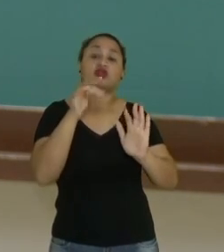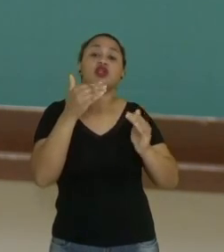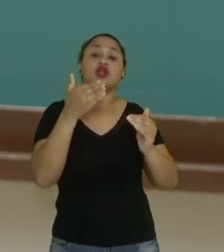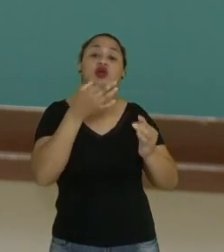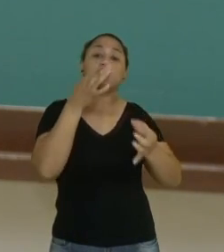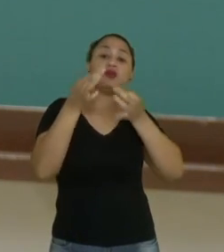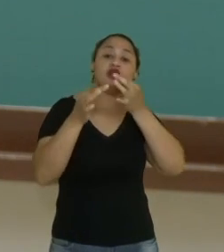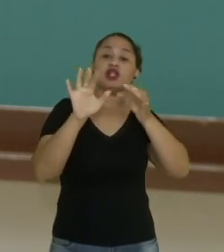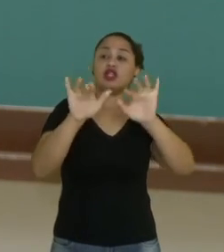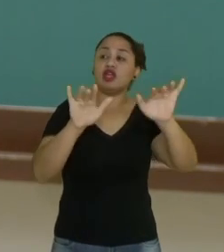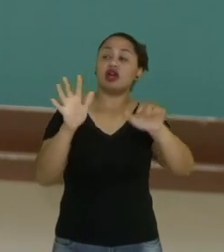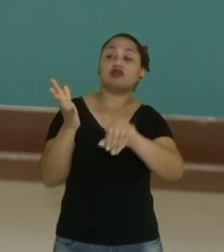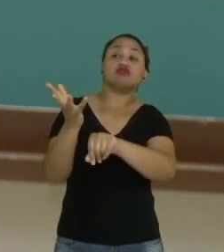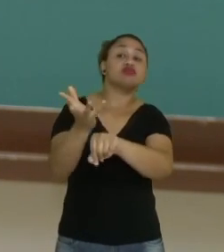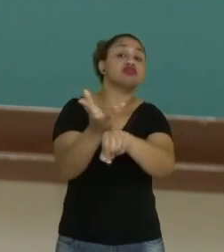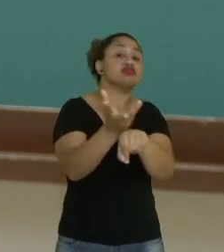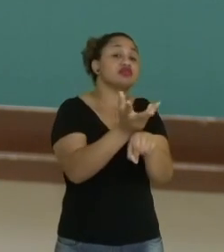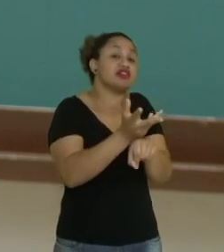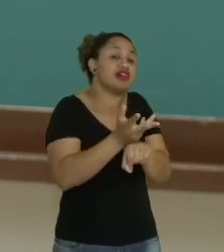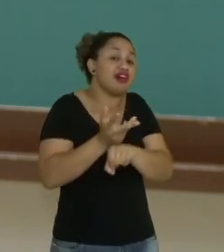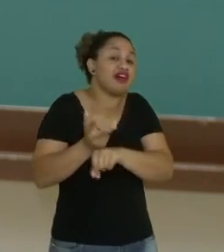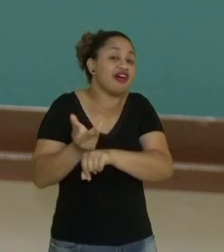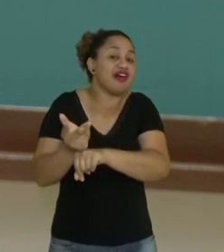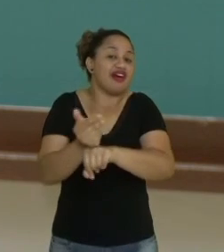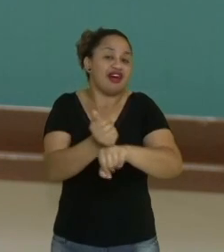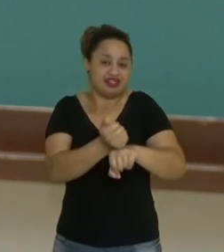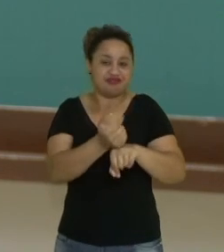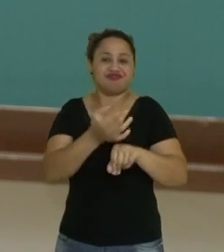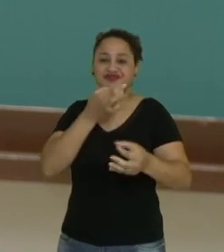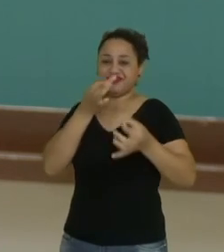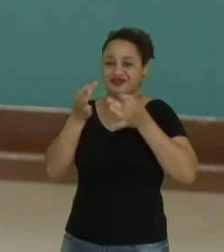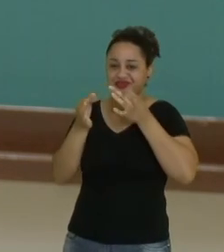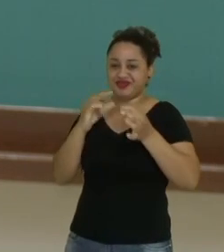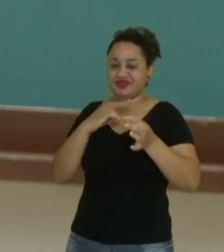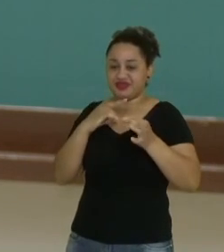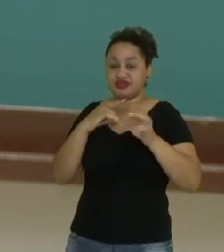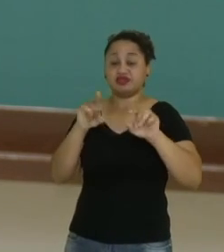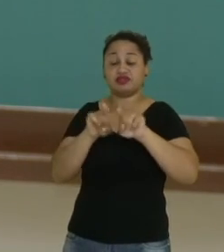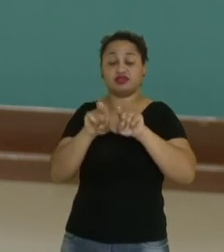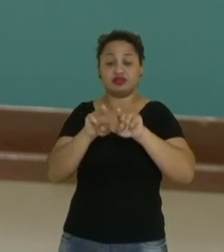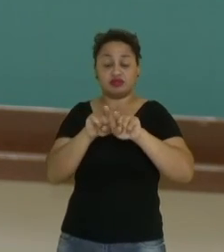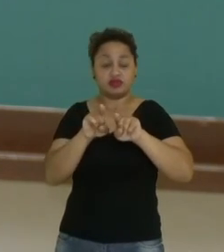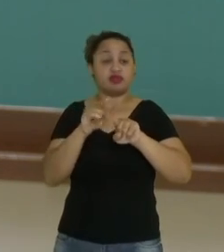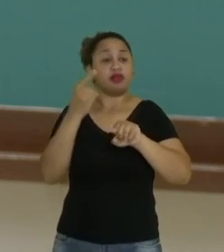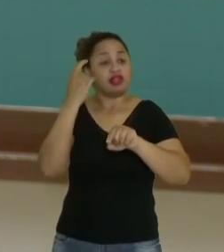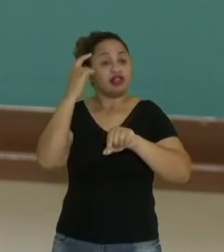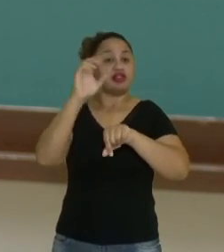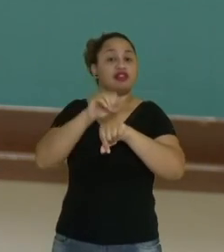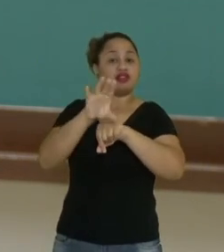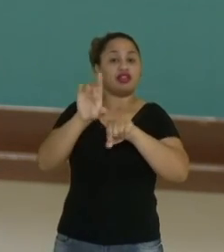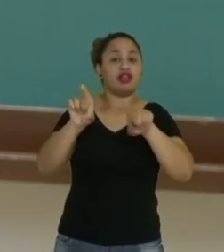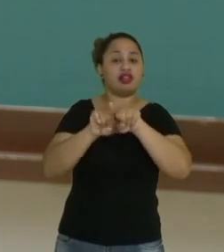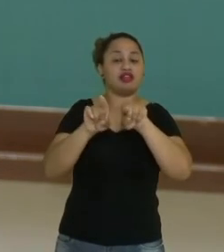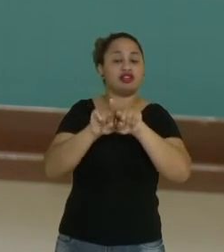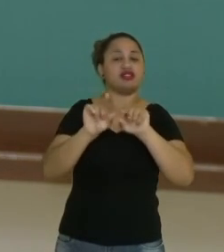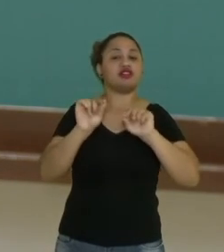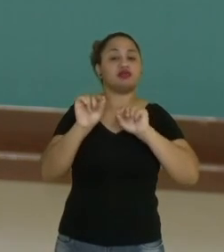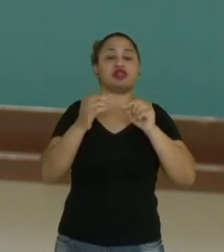pública e persuadir os interlocutores das suas opiniões, sugestões e reivindicações.